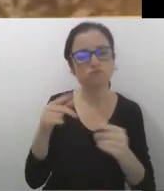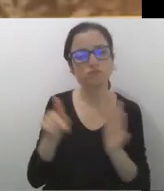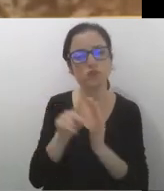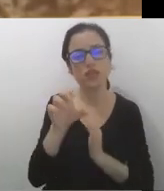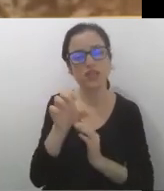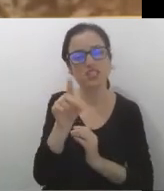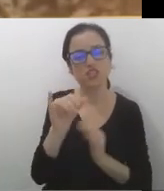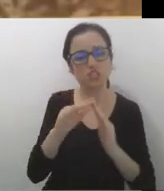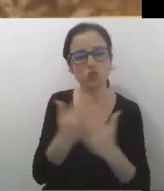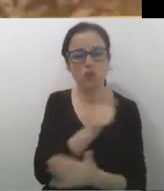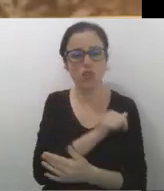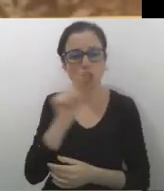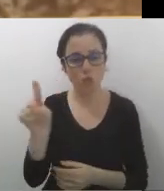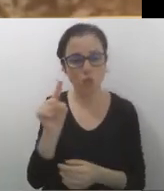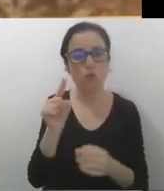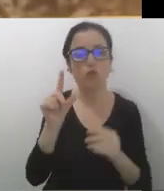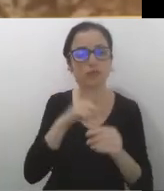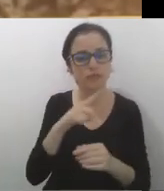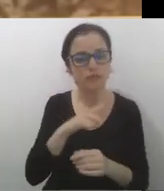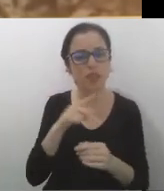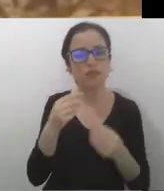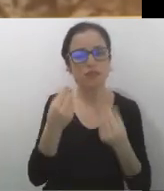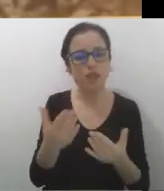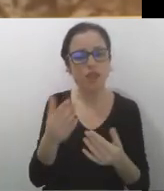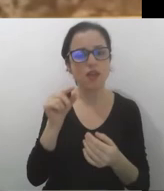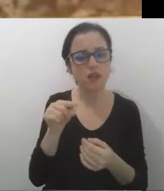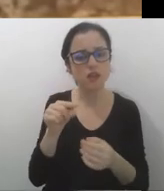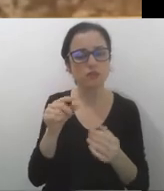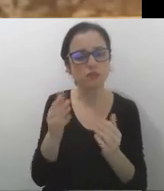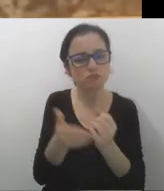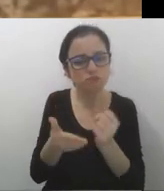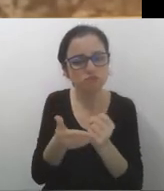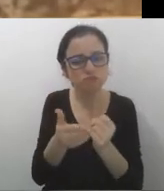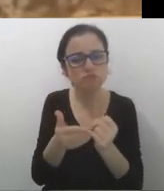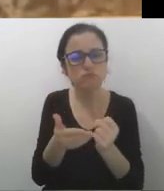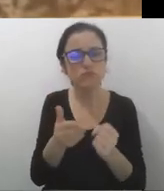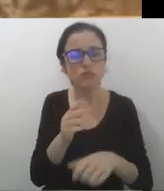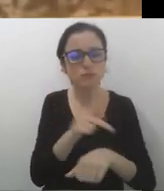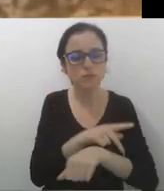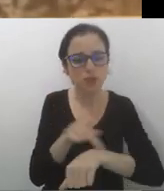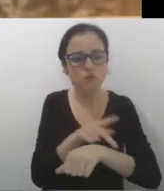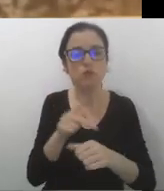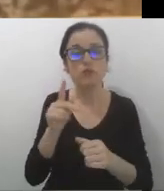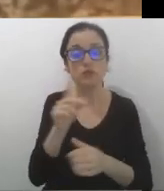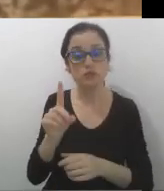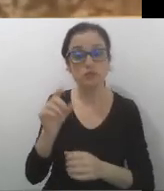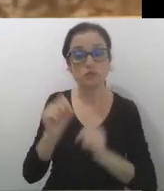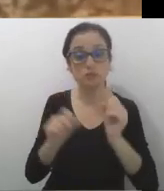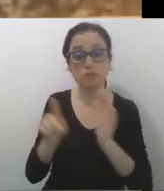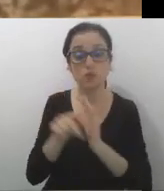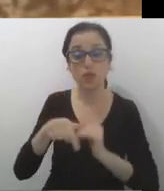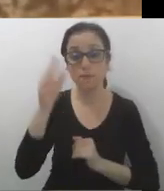que o legado da ESGE teria se dado mais nessa estruturação pedagógica do